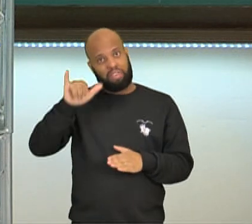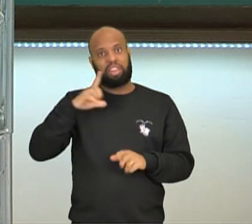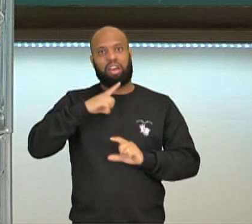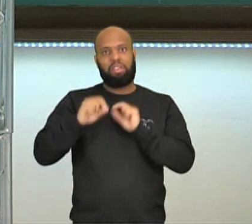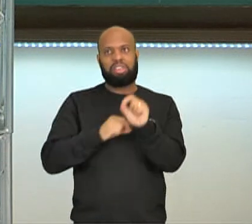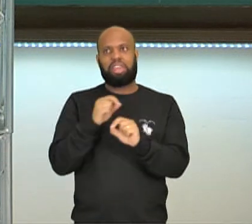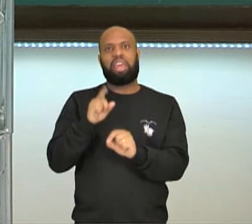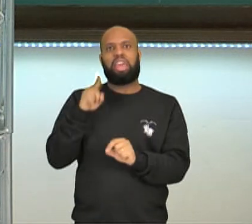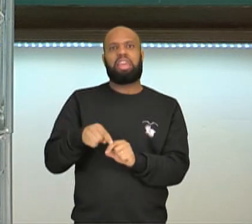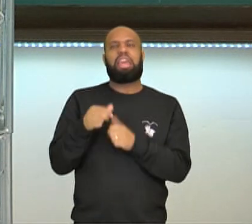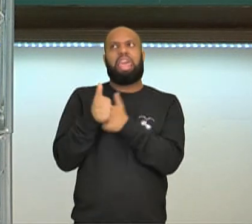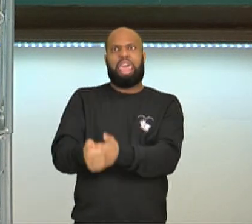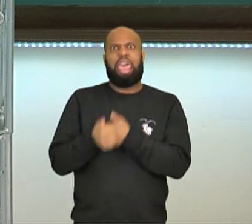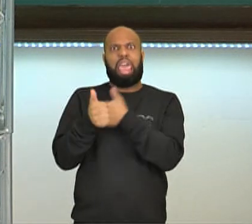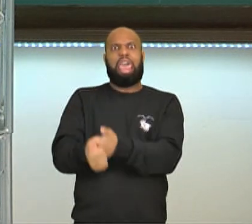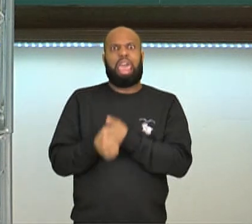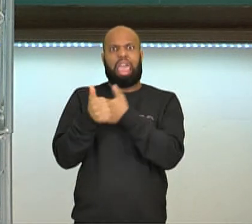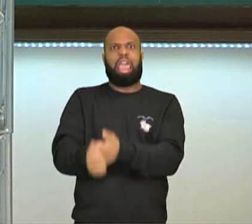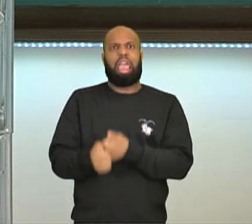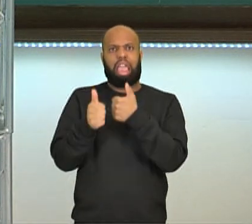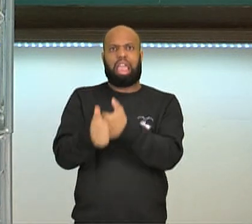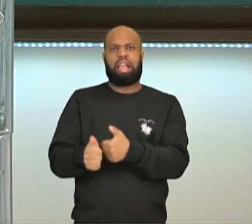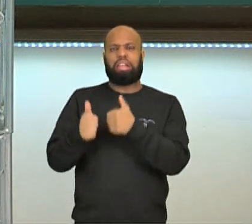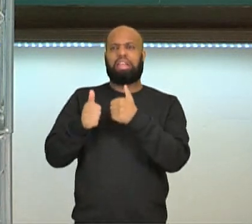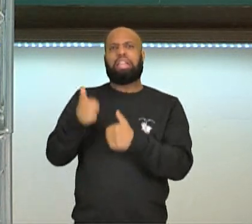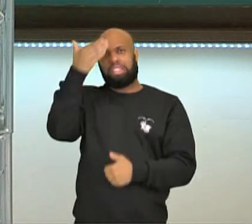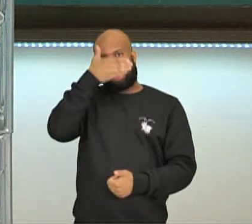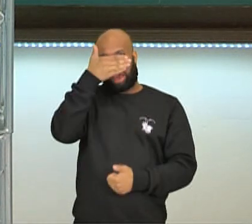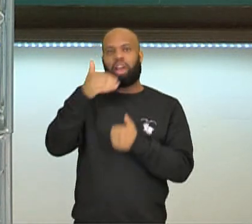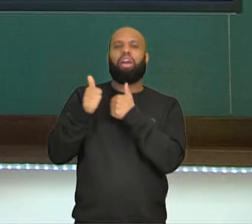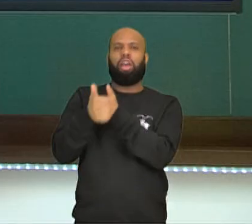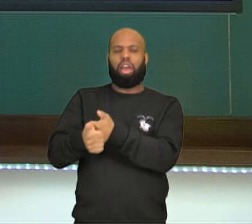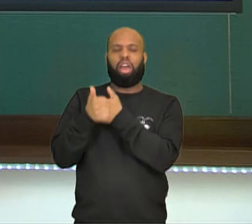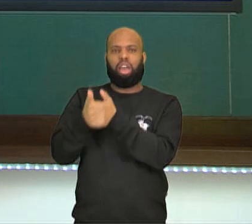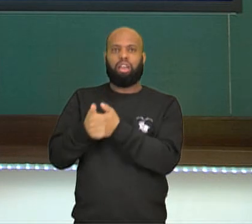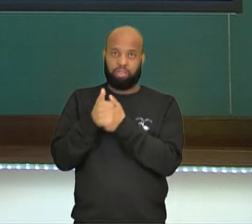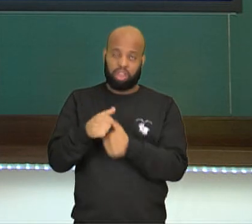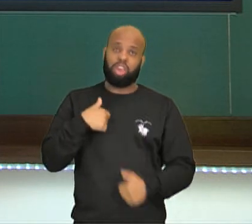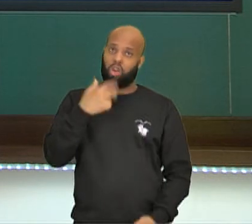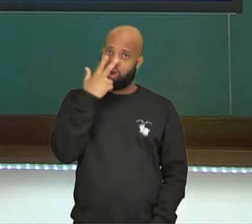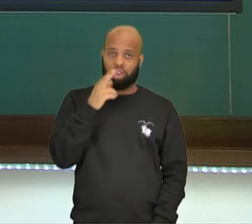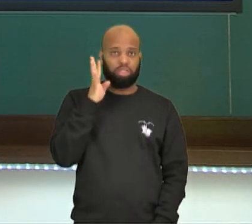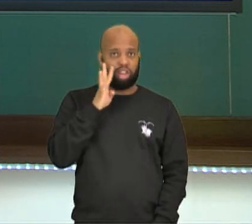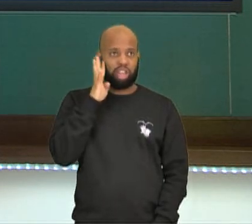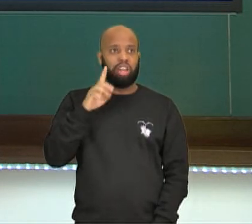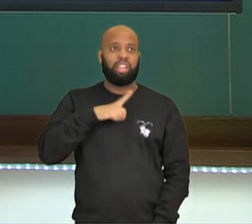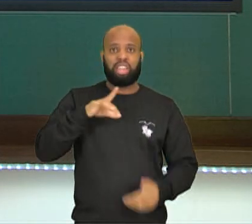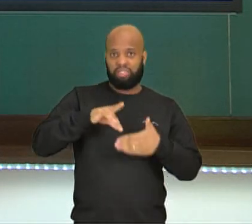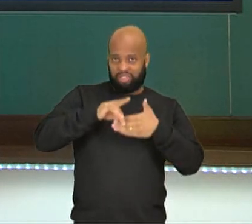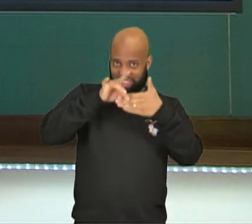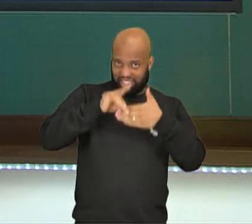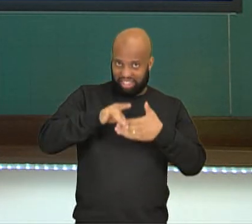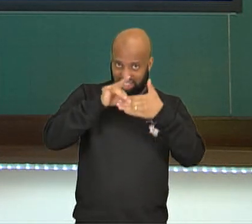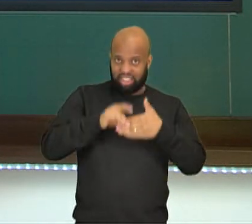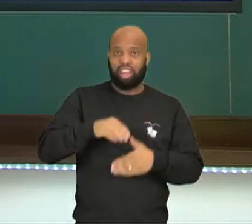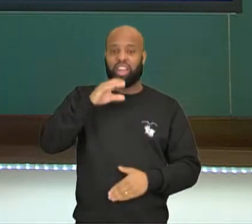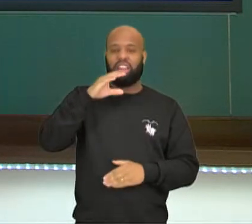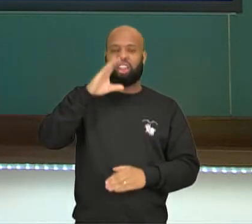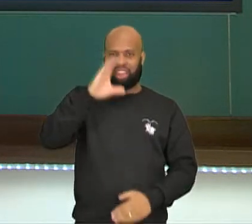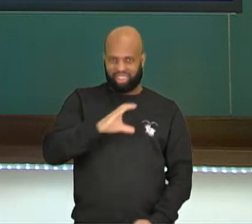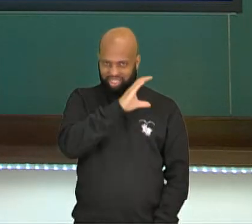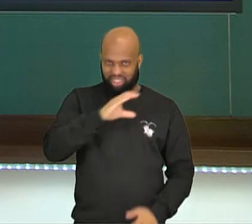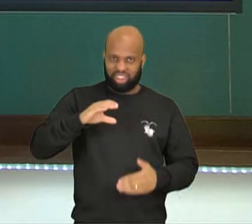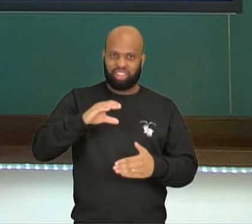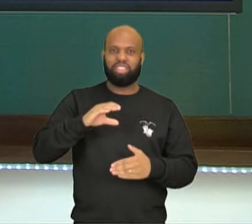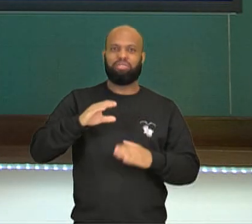Só ciência ou só religião. Acho muito legal, um dos grandes líderes da Igreja Católica em 2004, Bento XVI, ele falou o